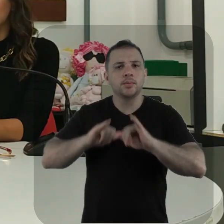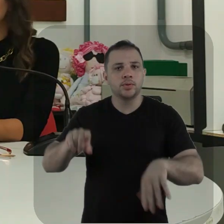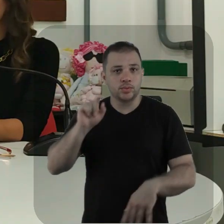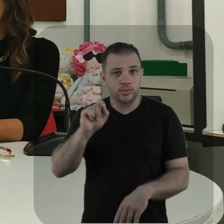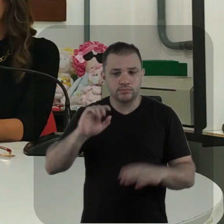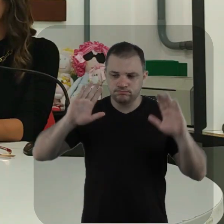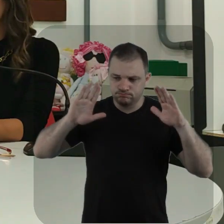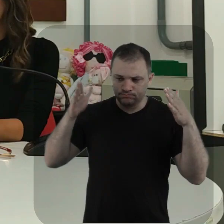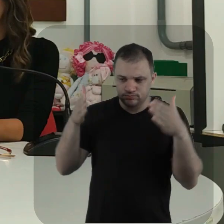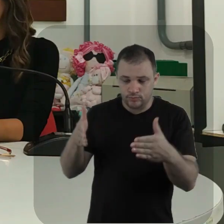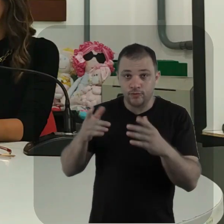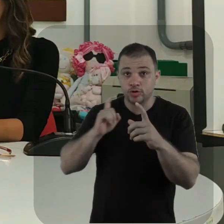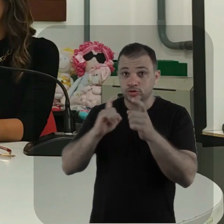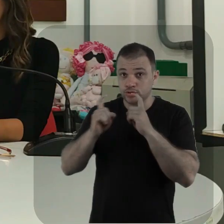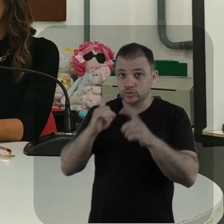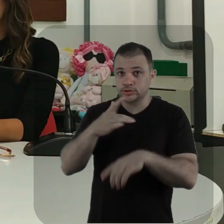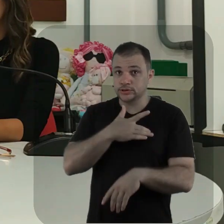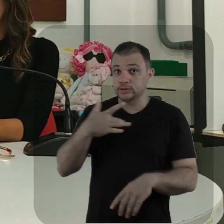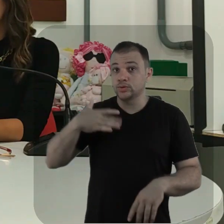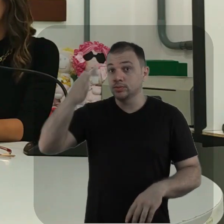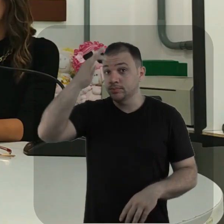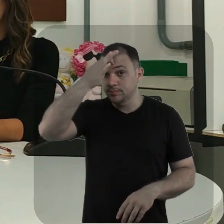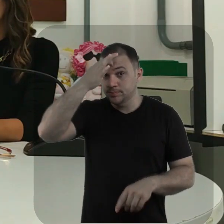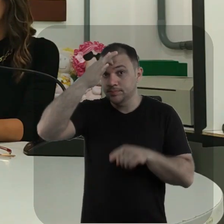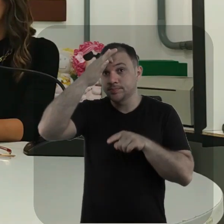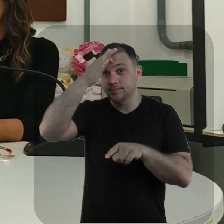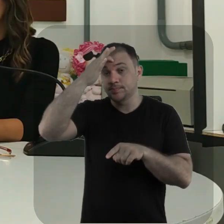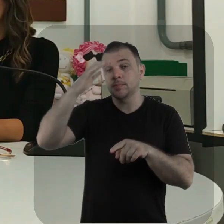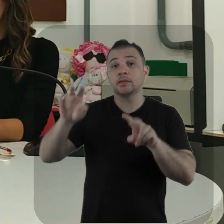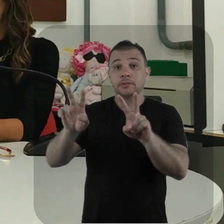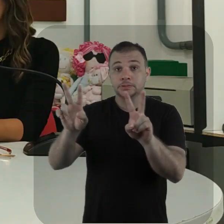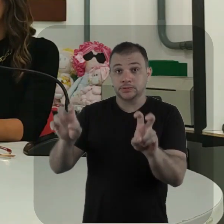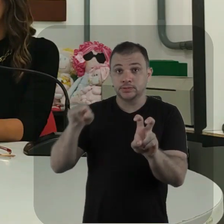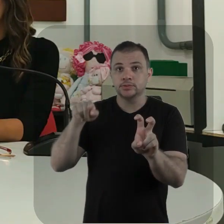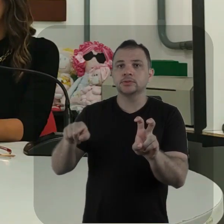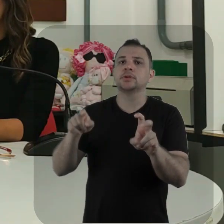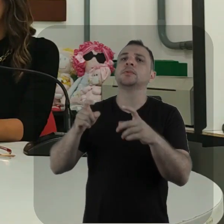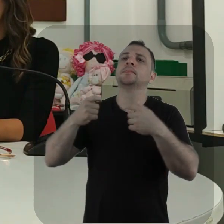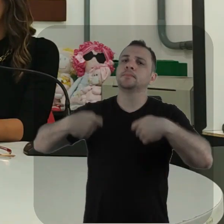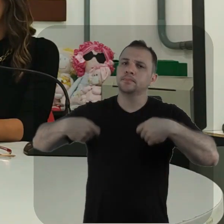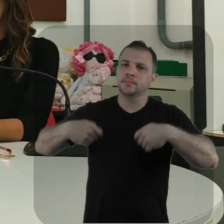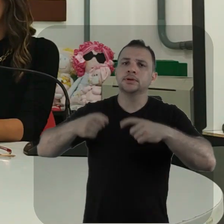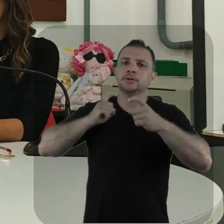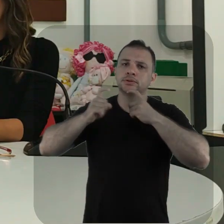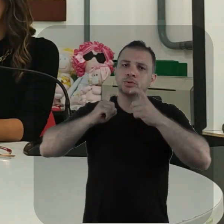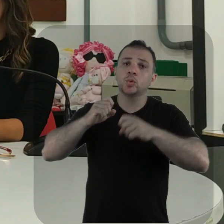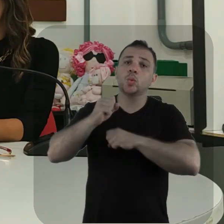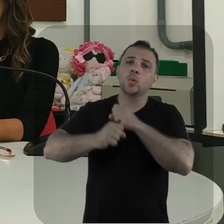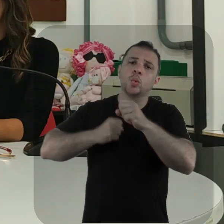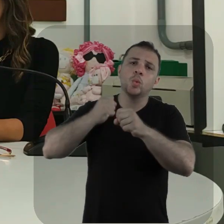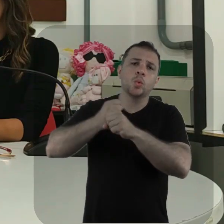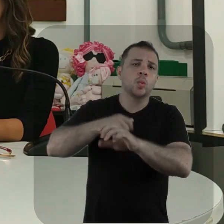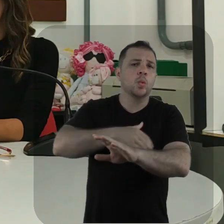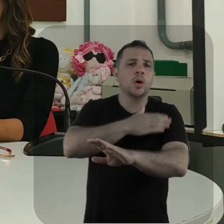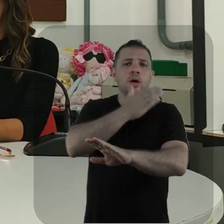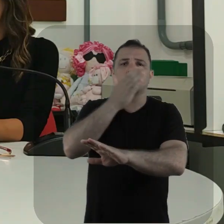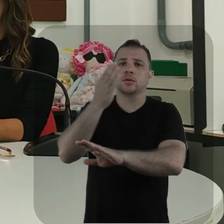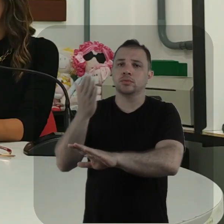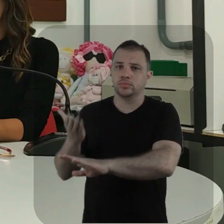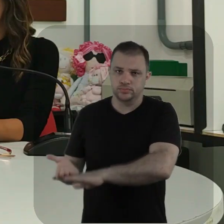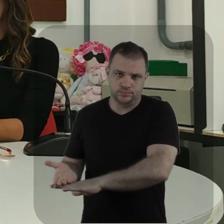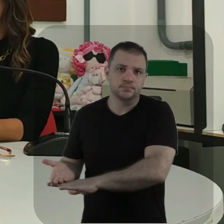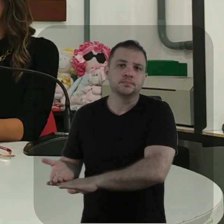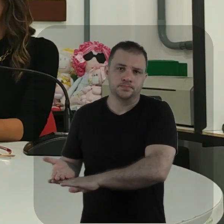digamos assim, dar ênfase à importância de se discutir saúde mental, que é um tema que deve ser discutido ao longo do ano. Isso é